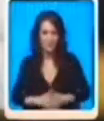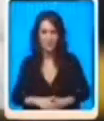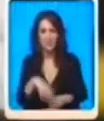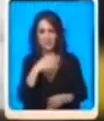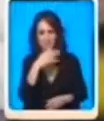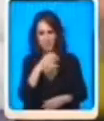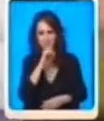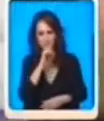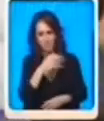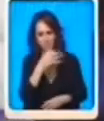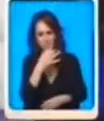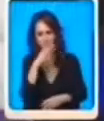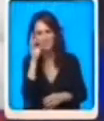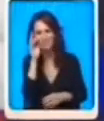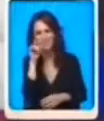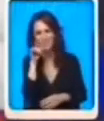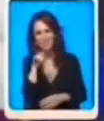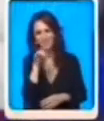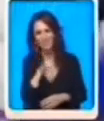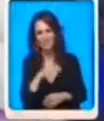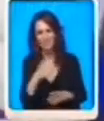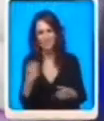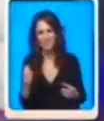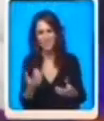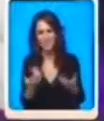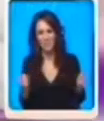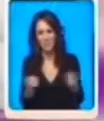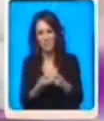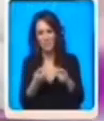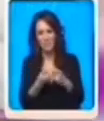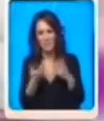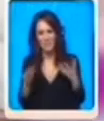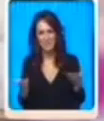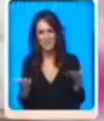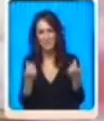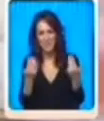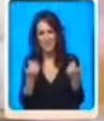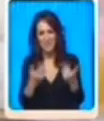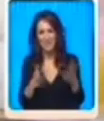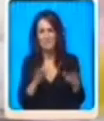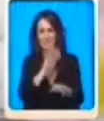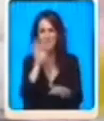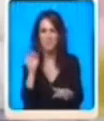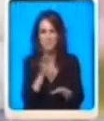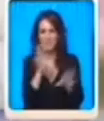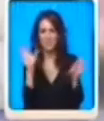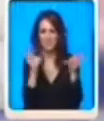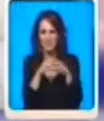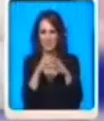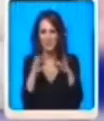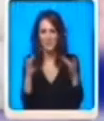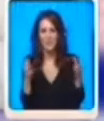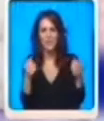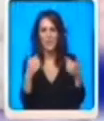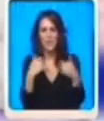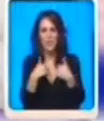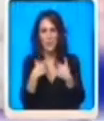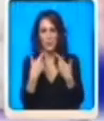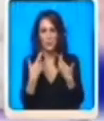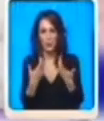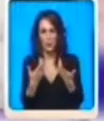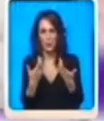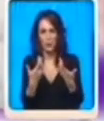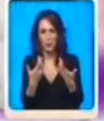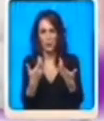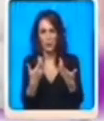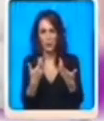Pode falar, pode não, estou a brincar consigo, até mesmo. Pode falar. Ficamos em família. Mas eu estou muito